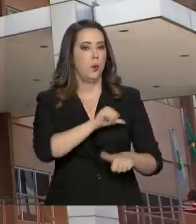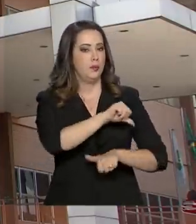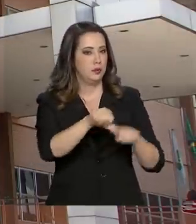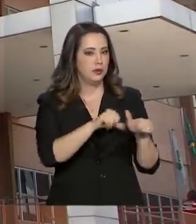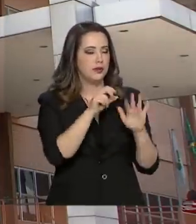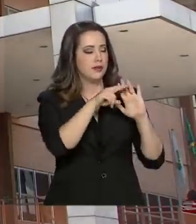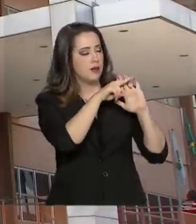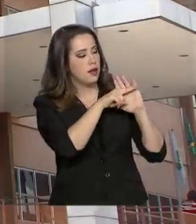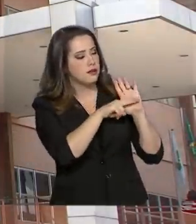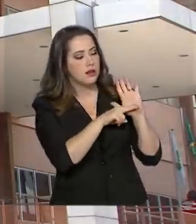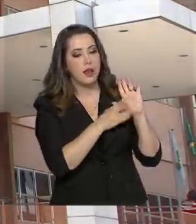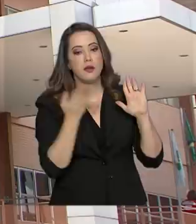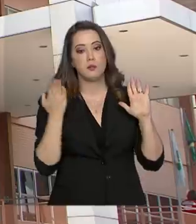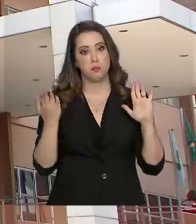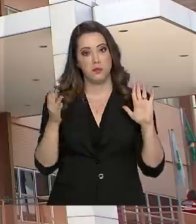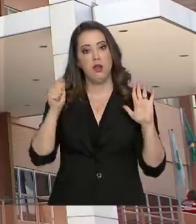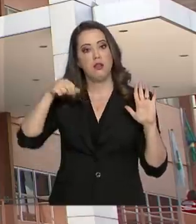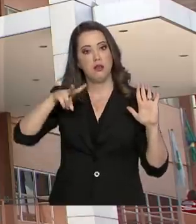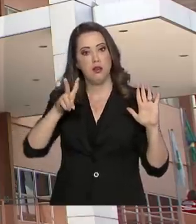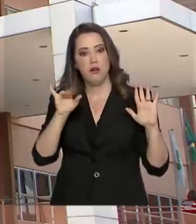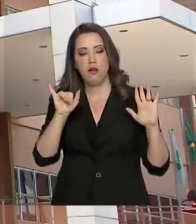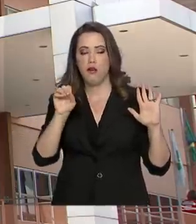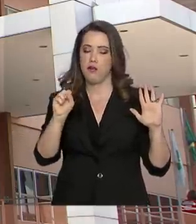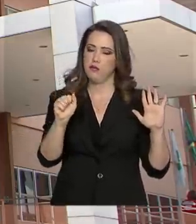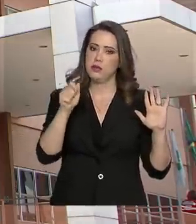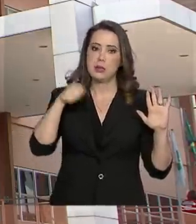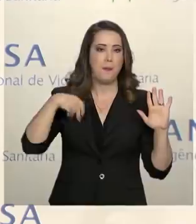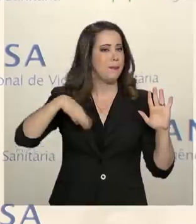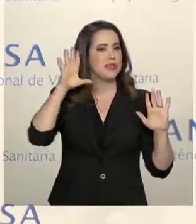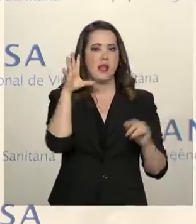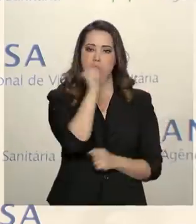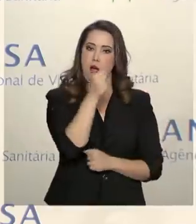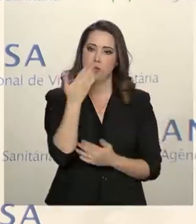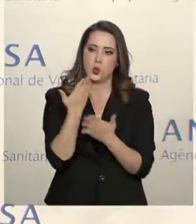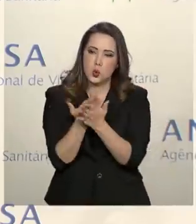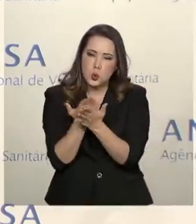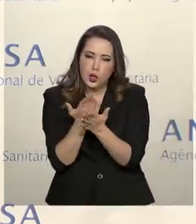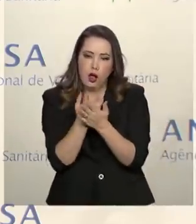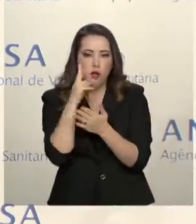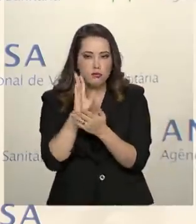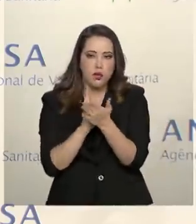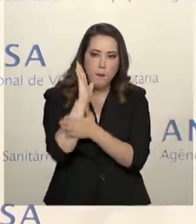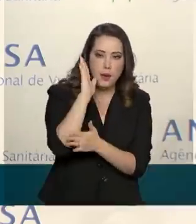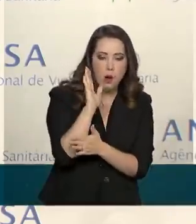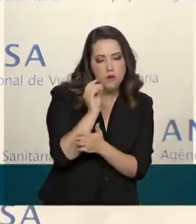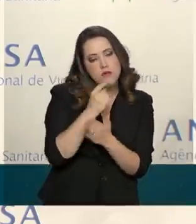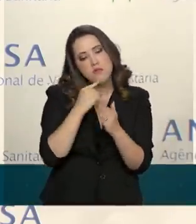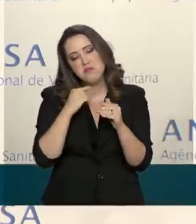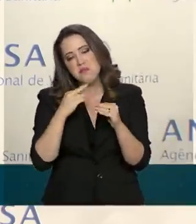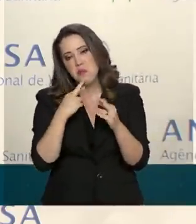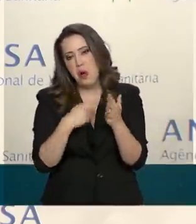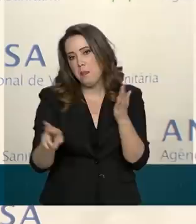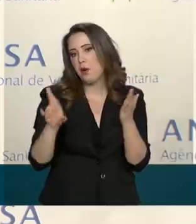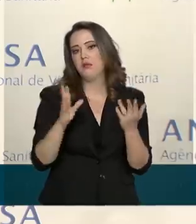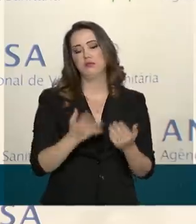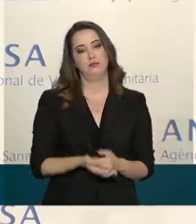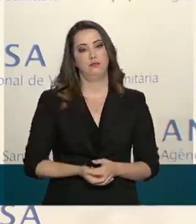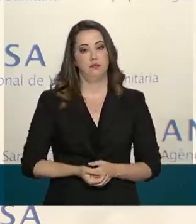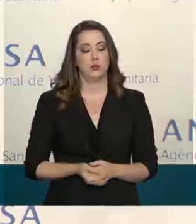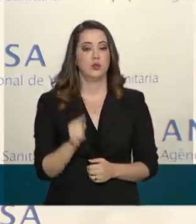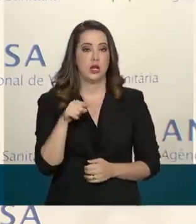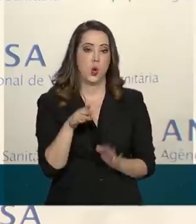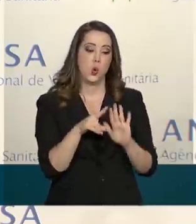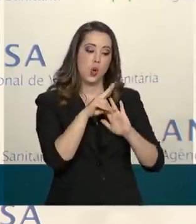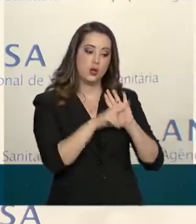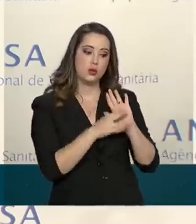nas regras da agência permite análises mais rápidas essa resolução ela traz prazos mais céleres tanto para a